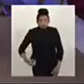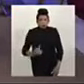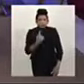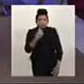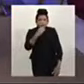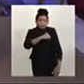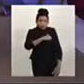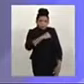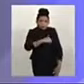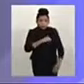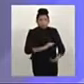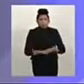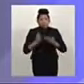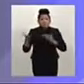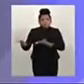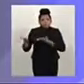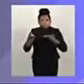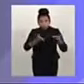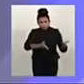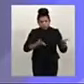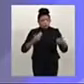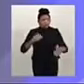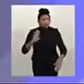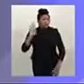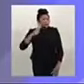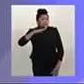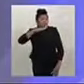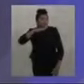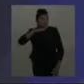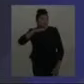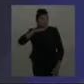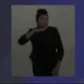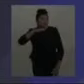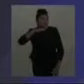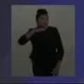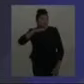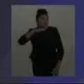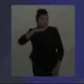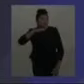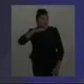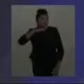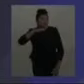minuto, candidato. Eu vou convidar o candidato Laércio a visitar o IEMA. Uai, seu app de vídeos curtos.